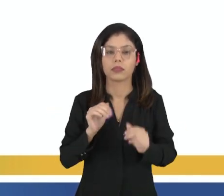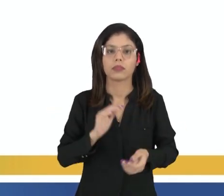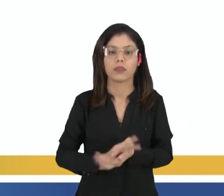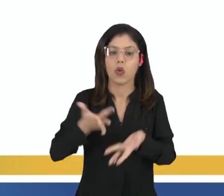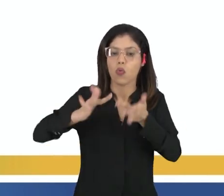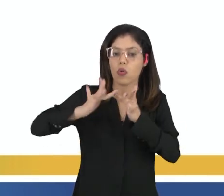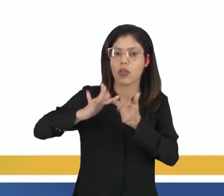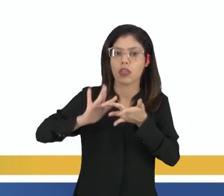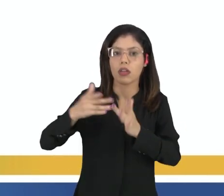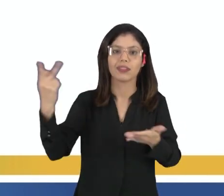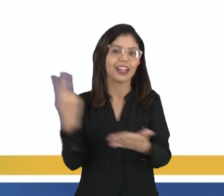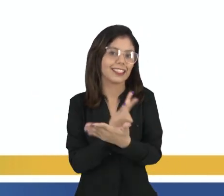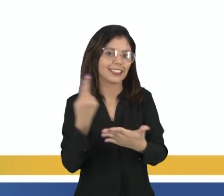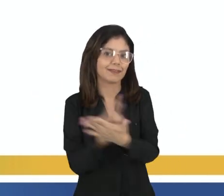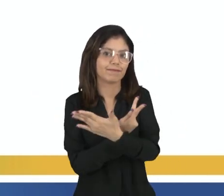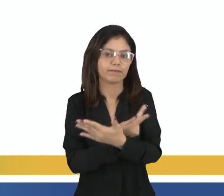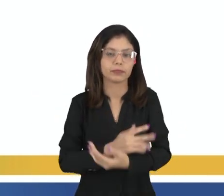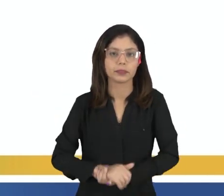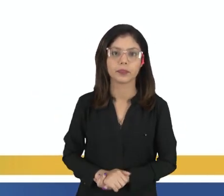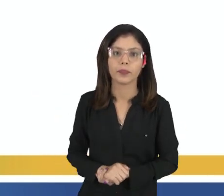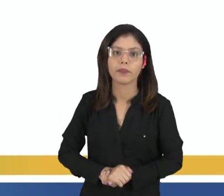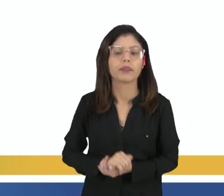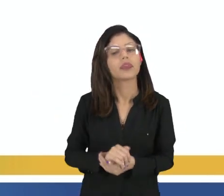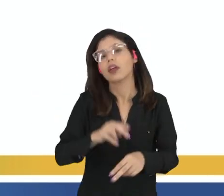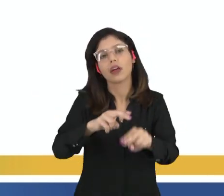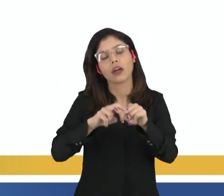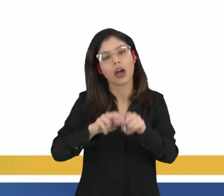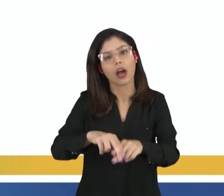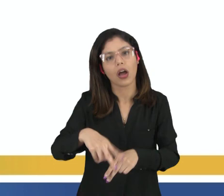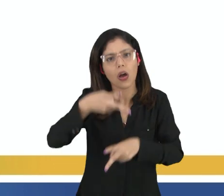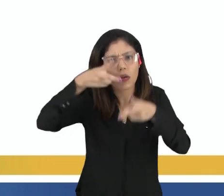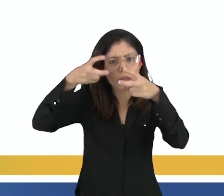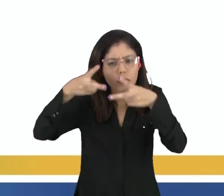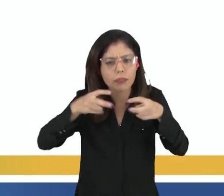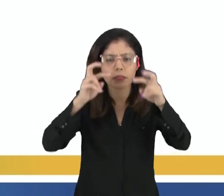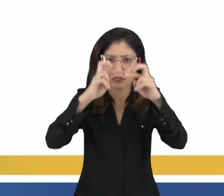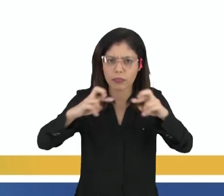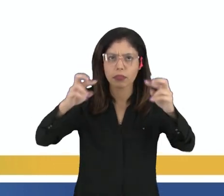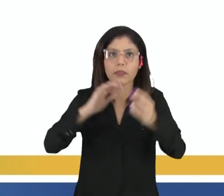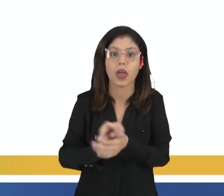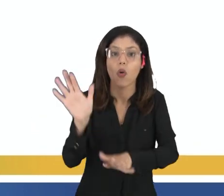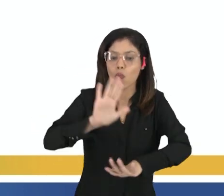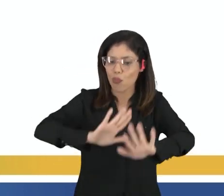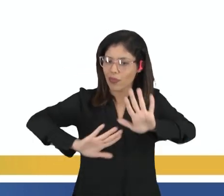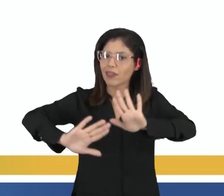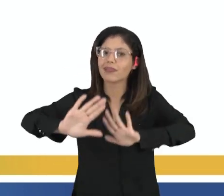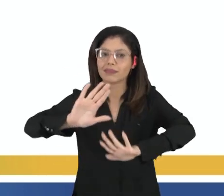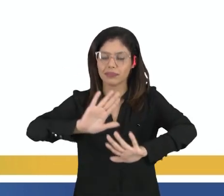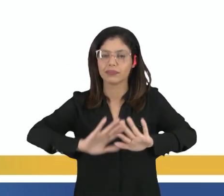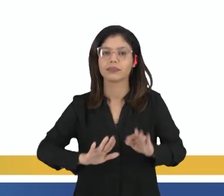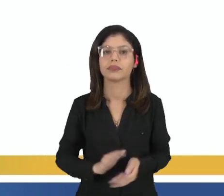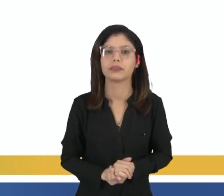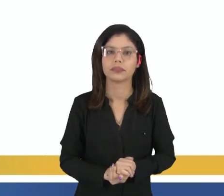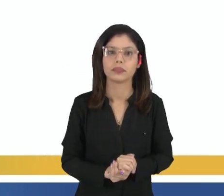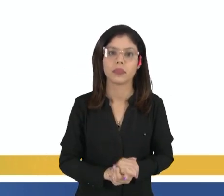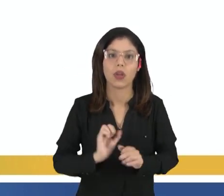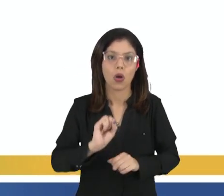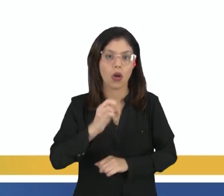o contato de forma inadequada. Então, o que a gente pode observar aqui? Se a gente não tiver cuidado